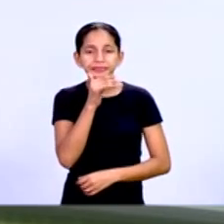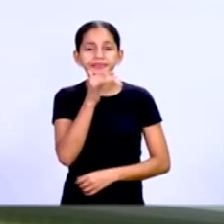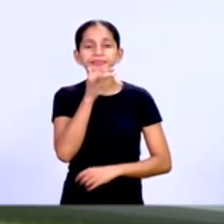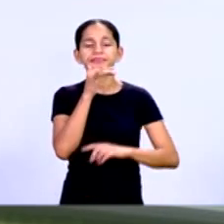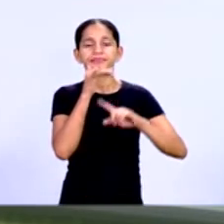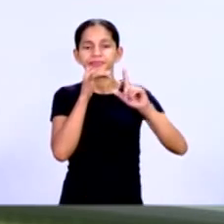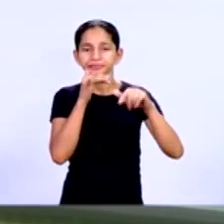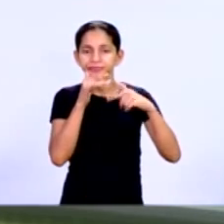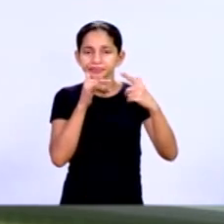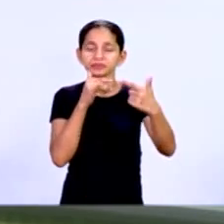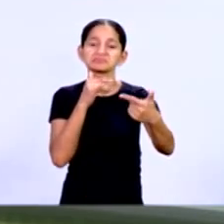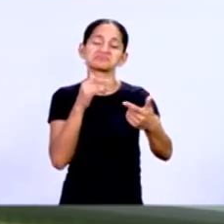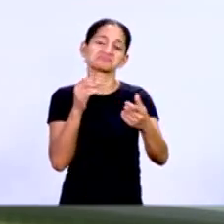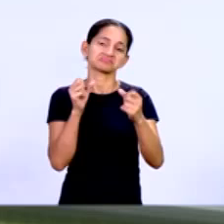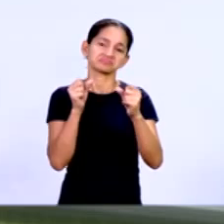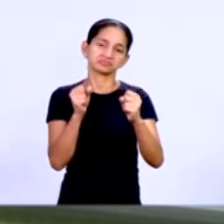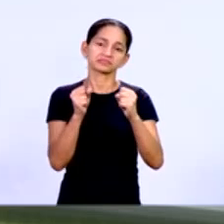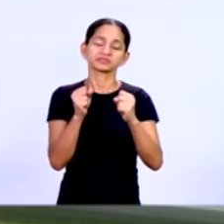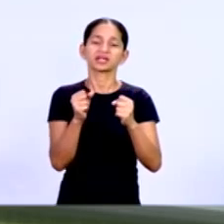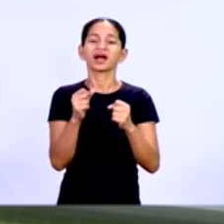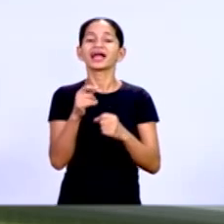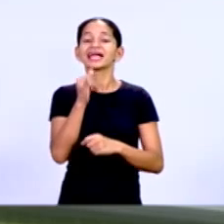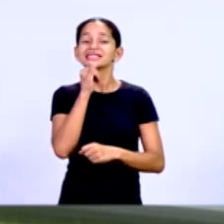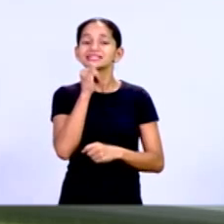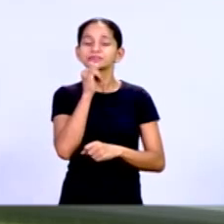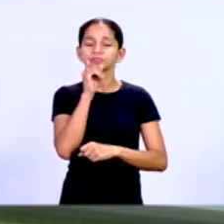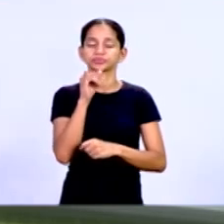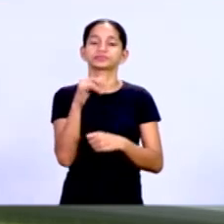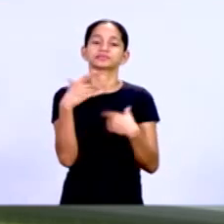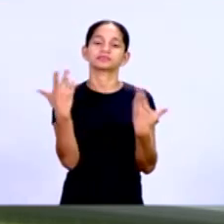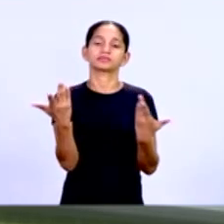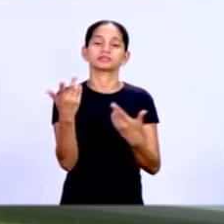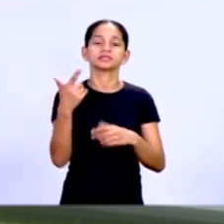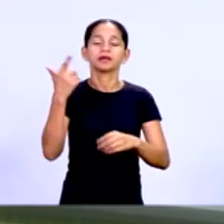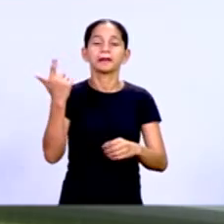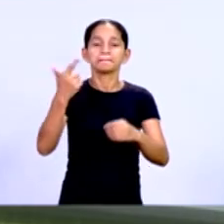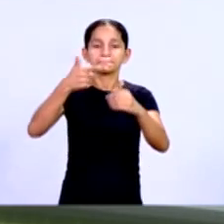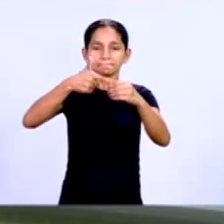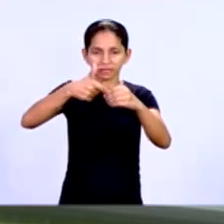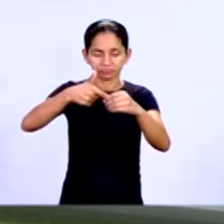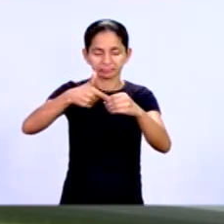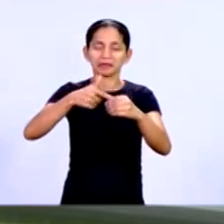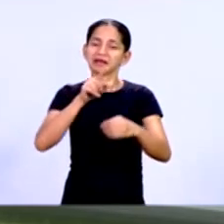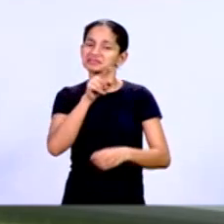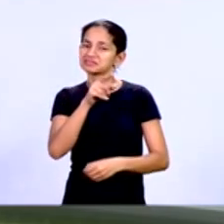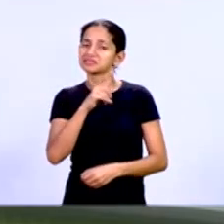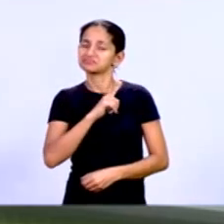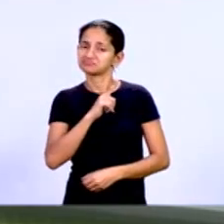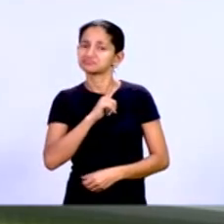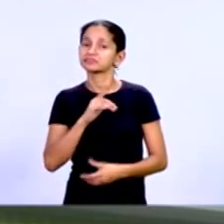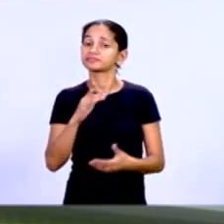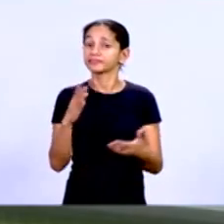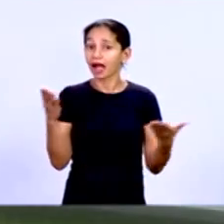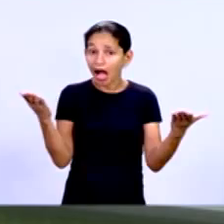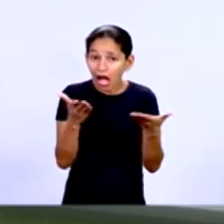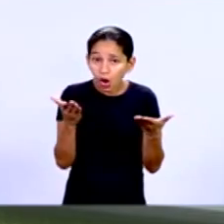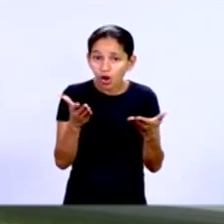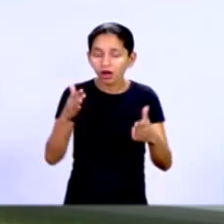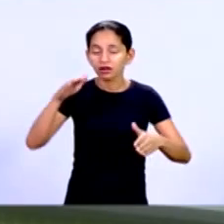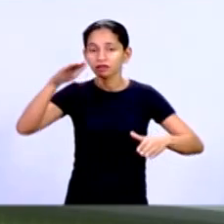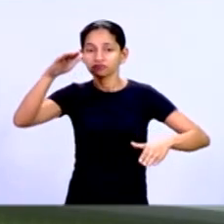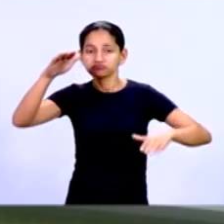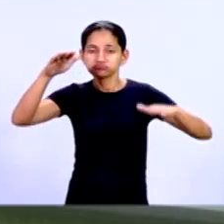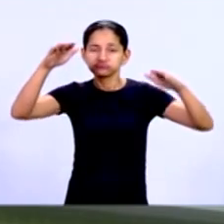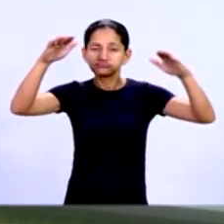empresas, dificilmente elas quebram, né? Nós temos o exemplo da Petrobras. A Petrobras, aparentemente, ela teve